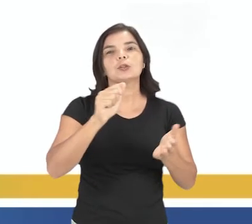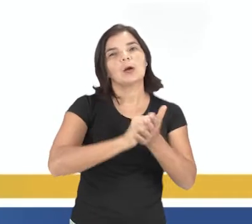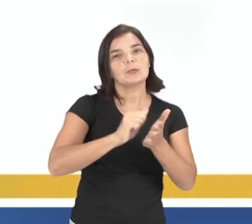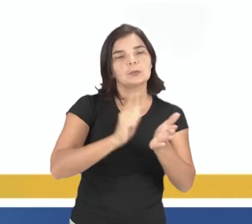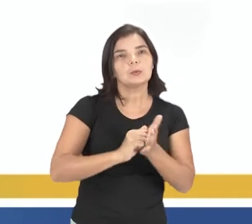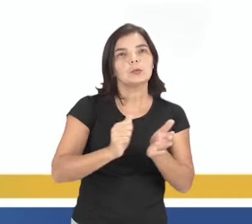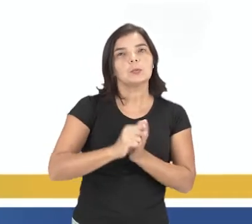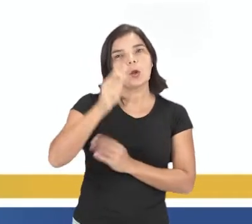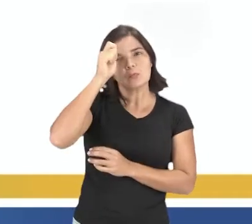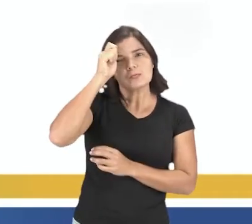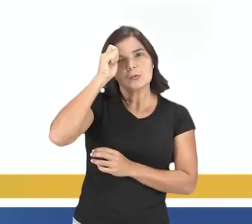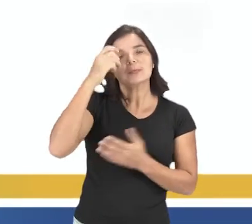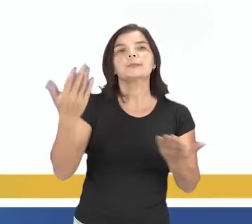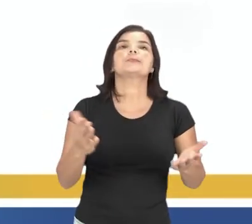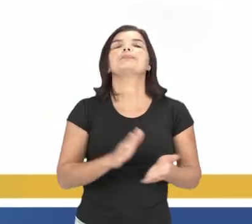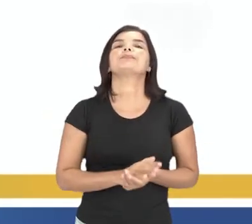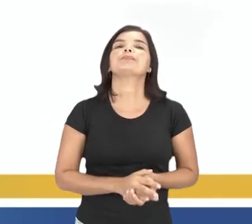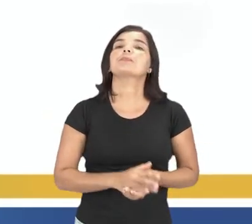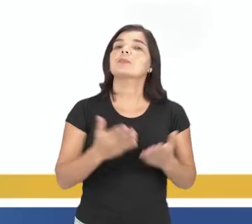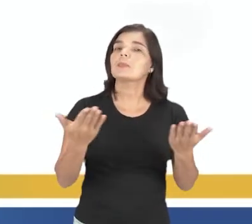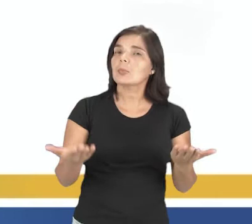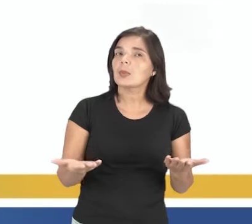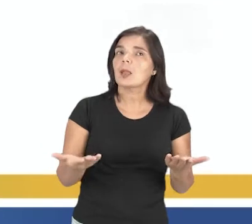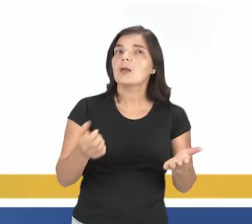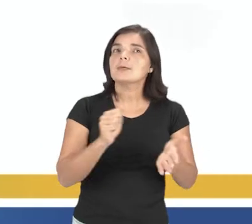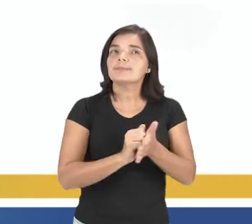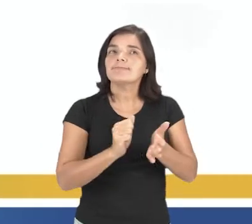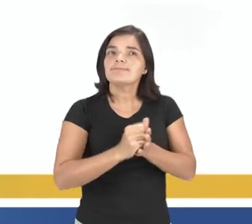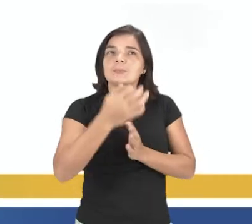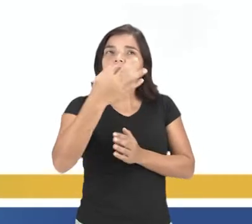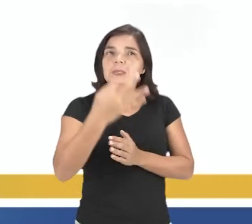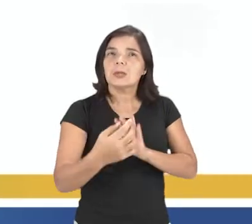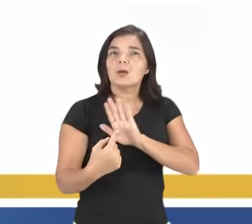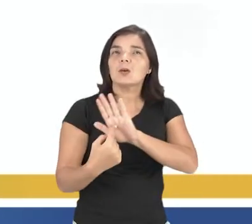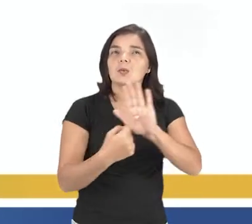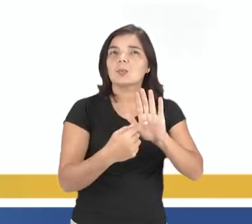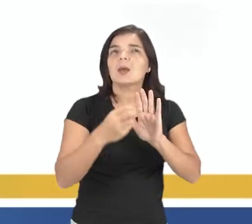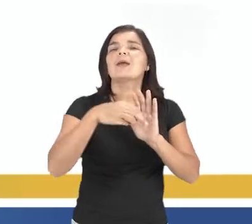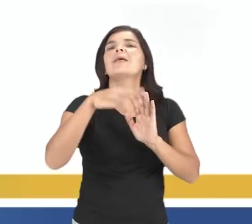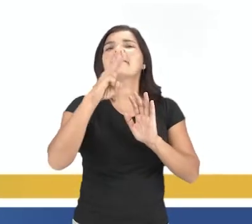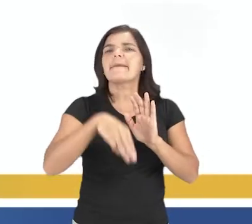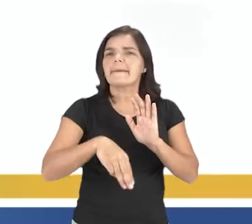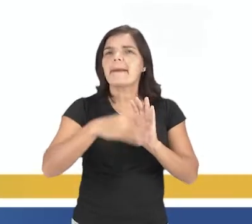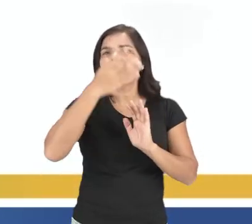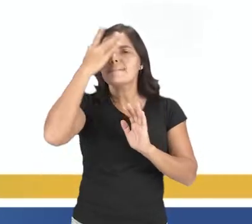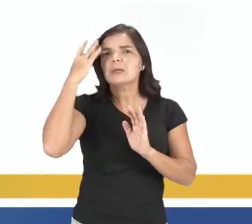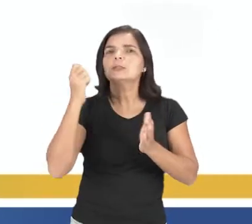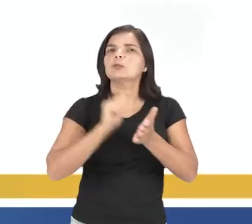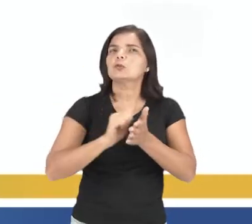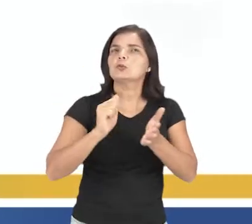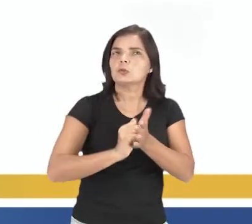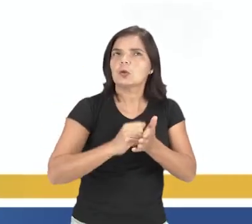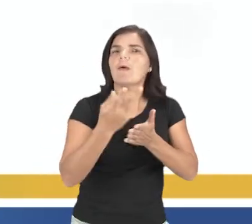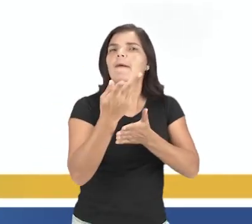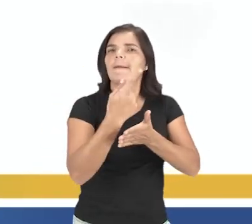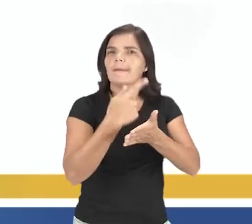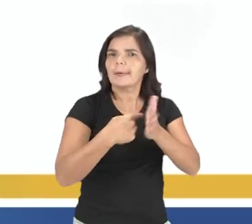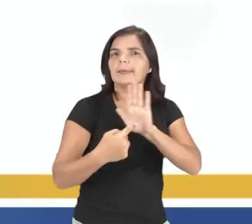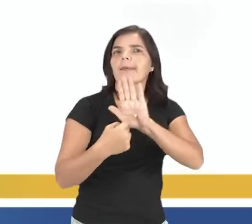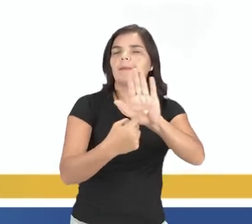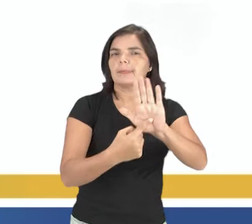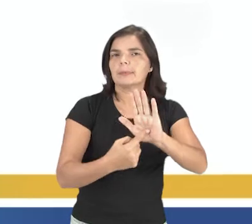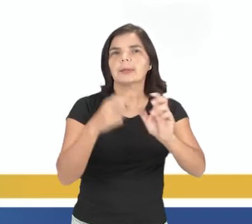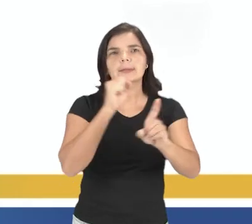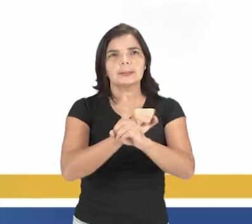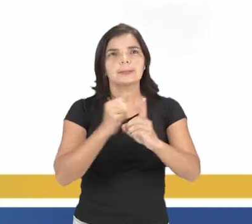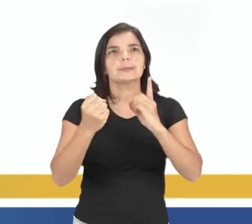período. Tudo bem? E aí exatamente o Leminski vai escrever vai representar quem é esse marginal, quem é esse autor, quem é esse artista que está à margem